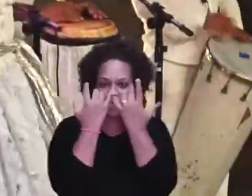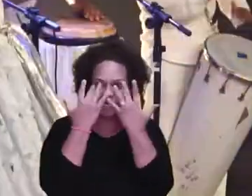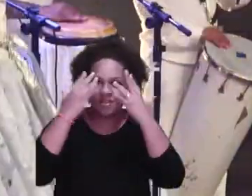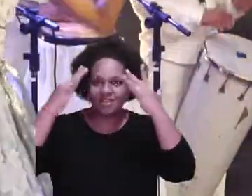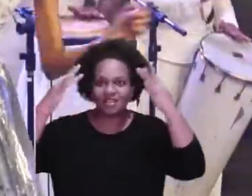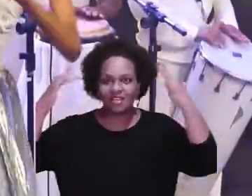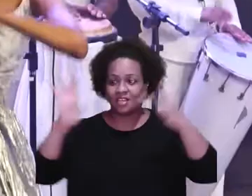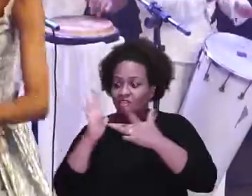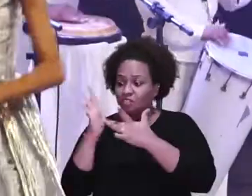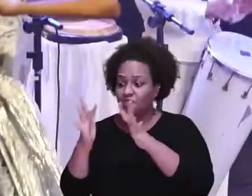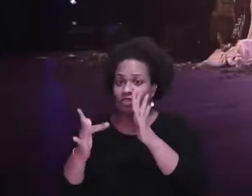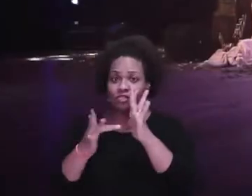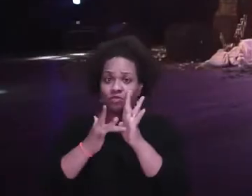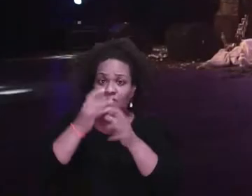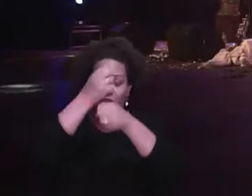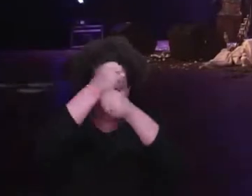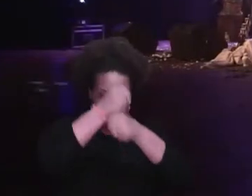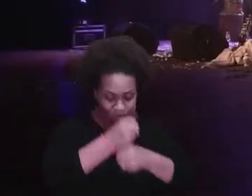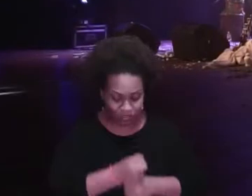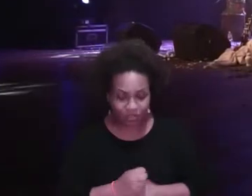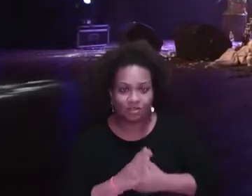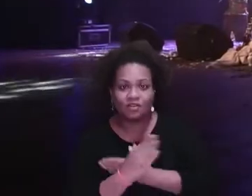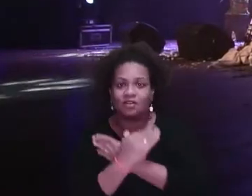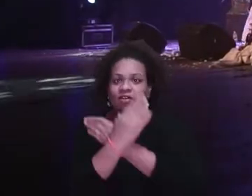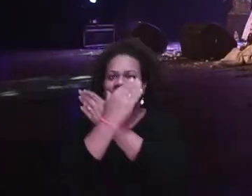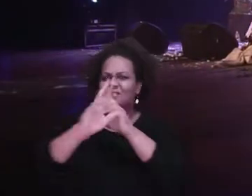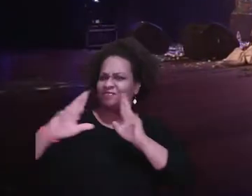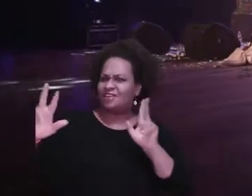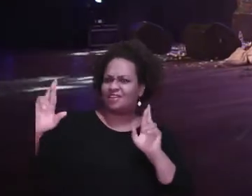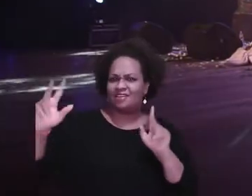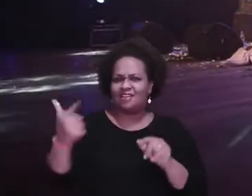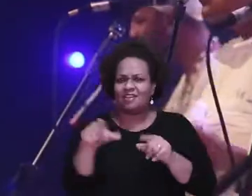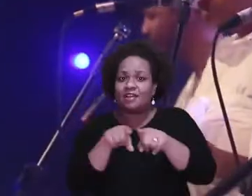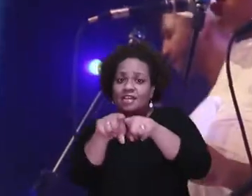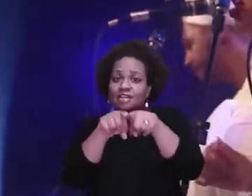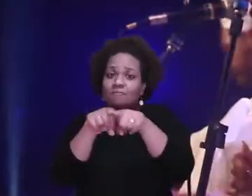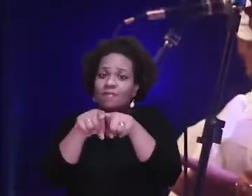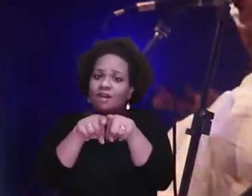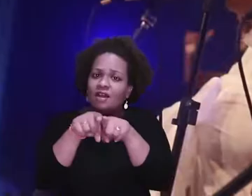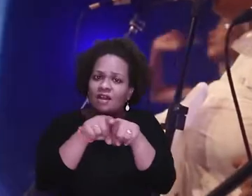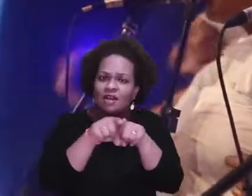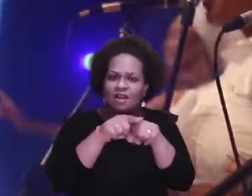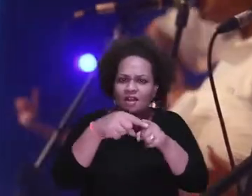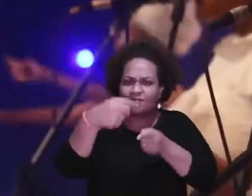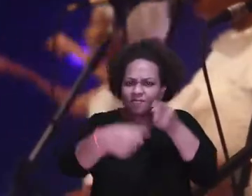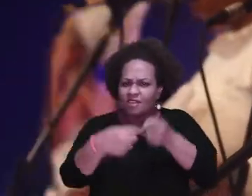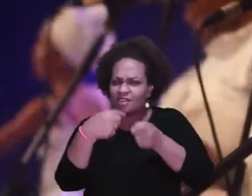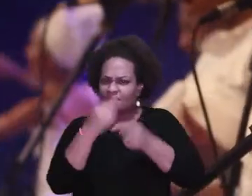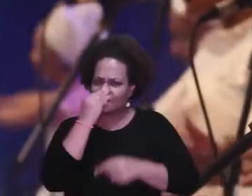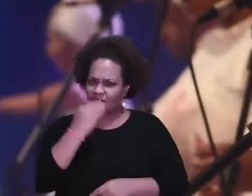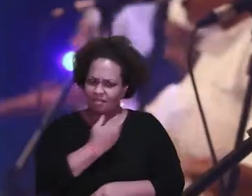o brilho dos olhos de Jesus Oxalá não há diferença fica meu irmão irmão